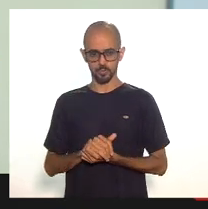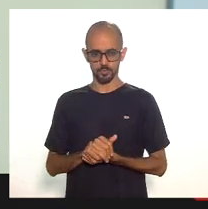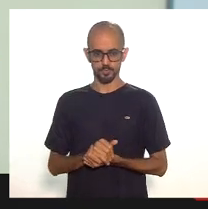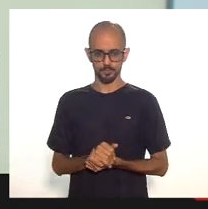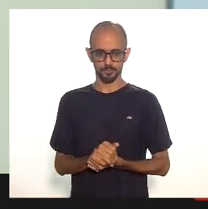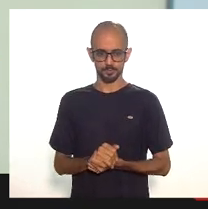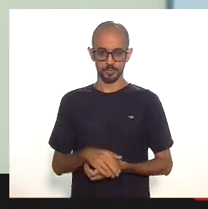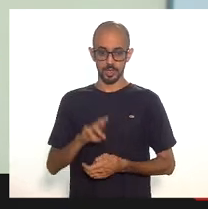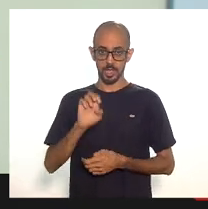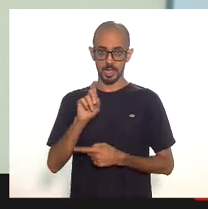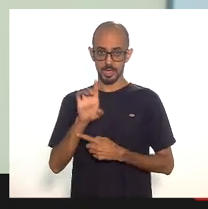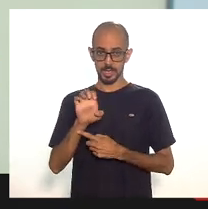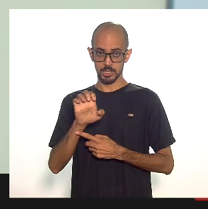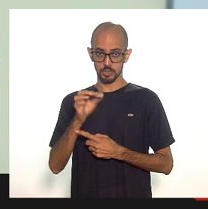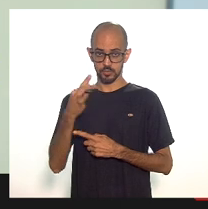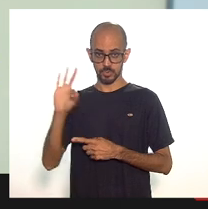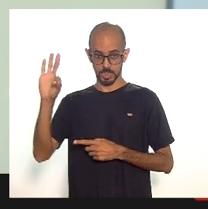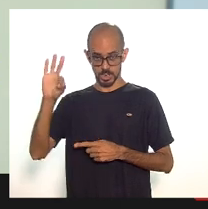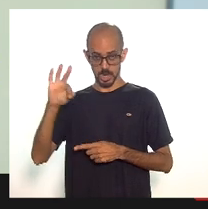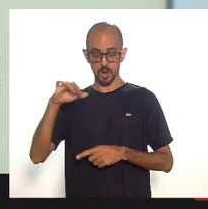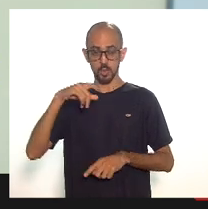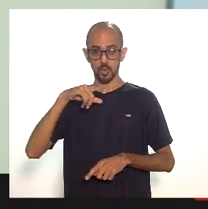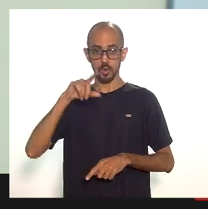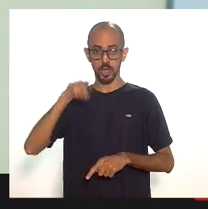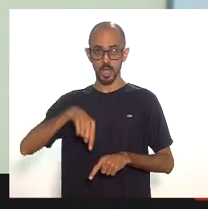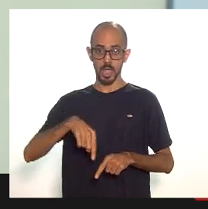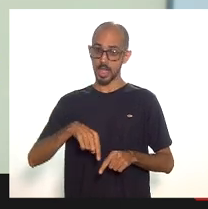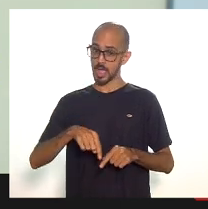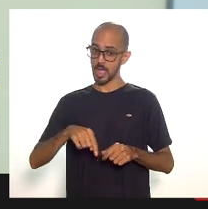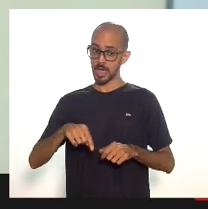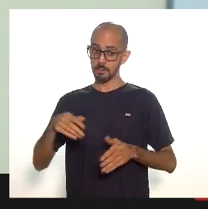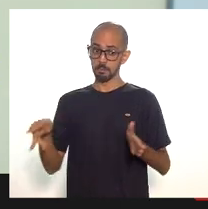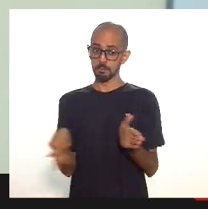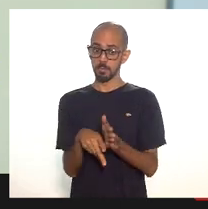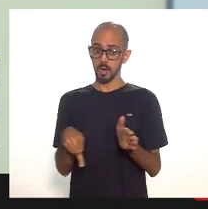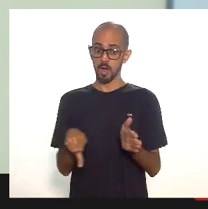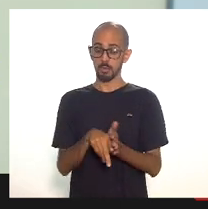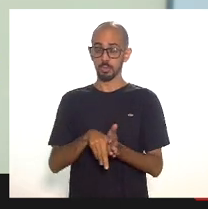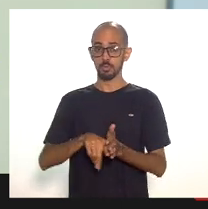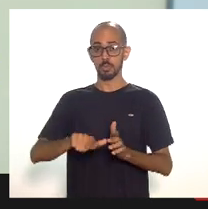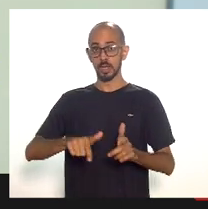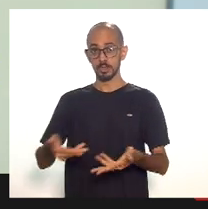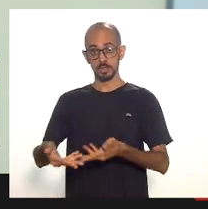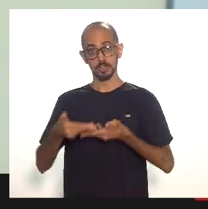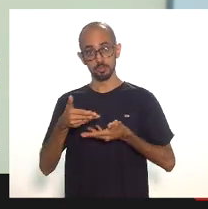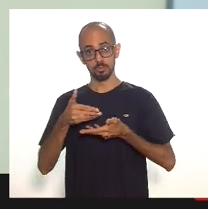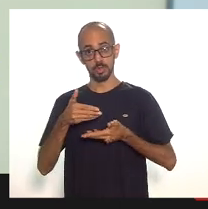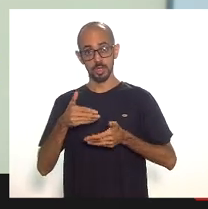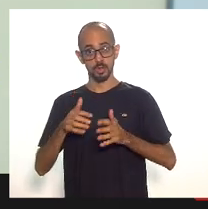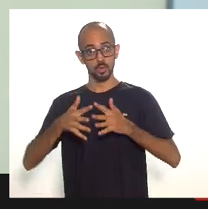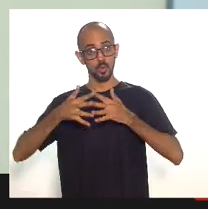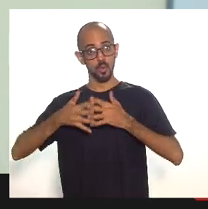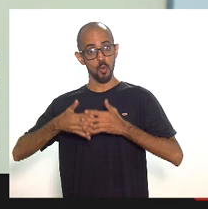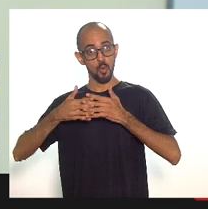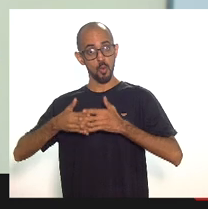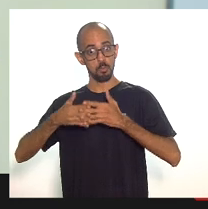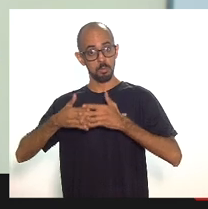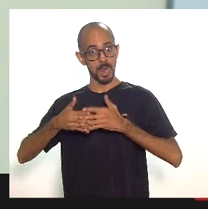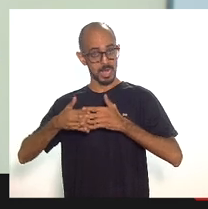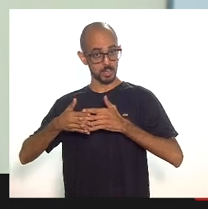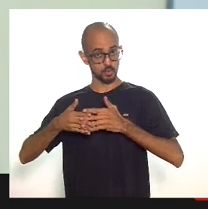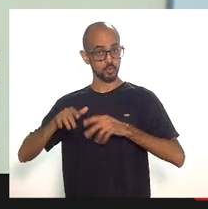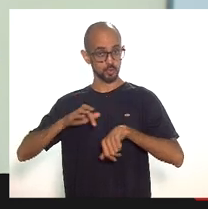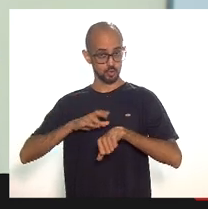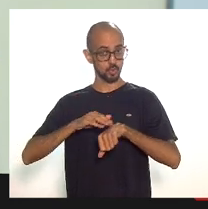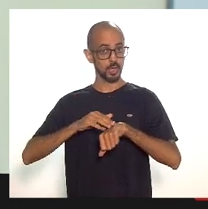A rede federal é destinada à alta complexidade. E aquilo que foi colocado em relação